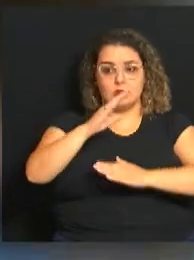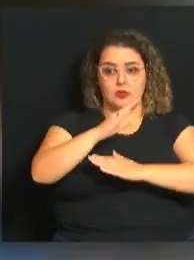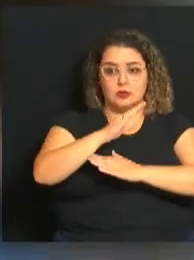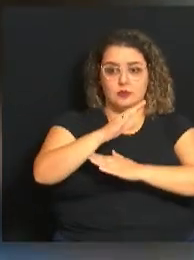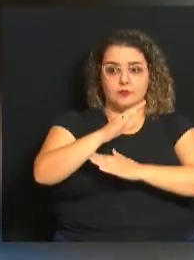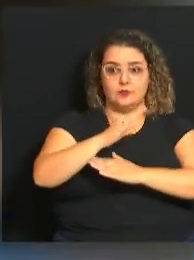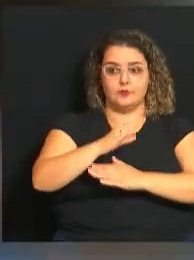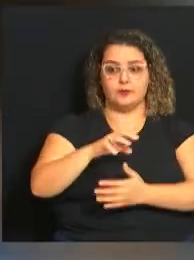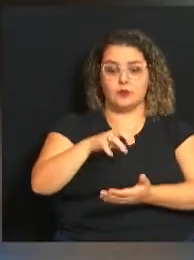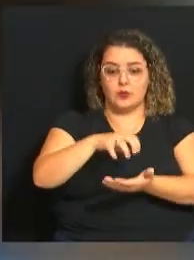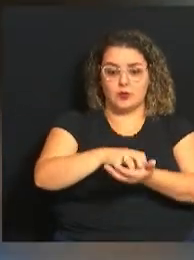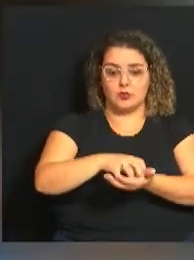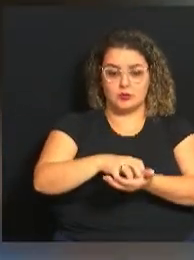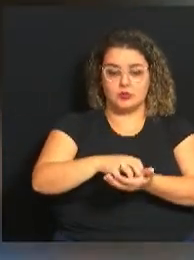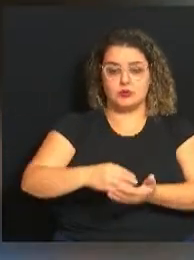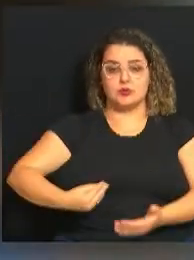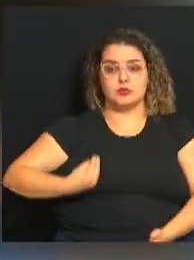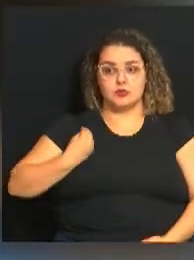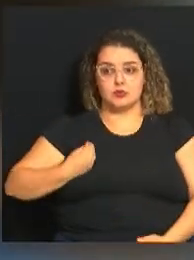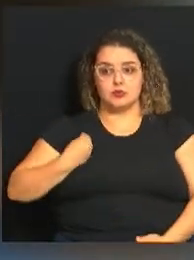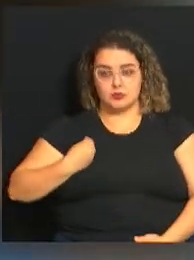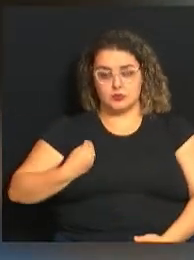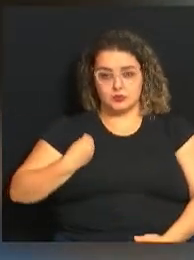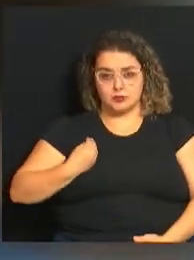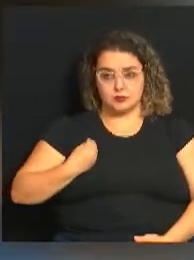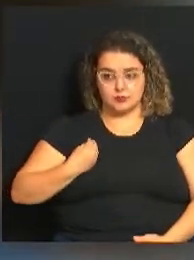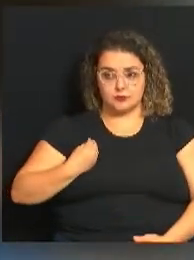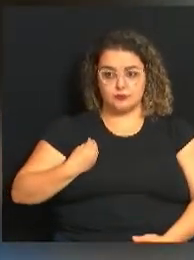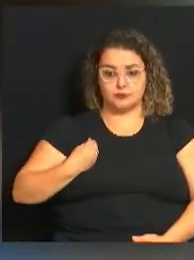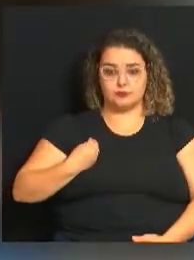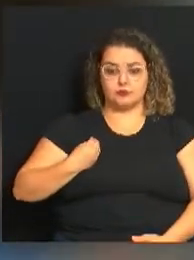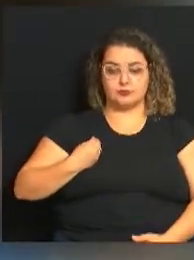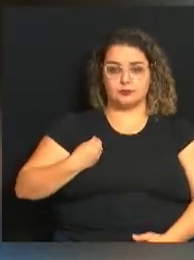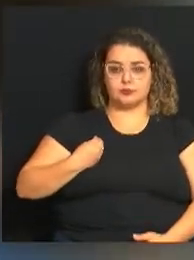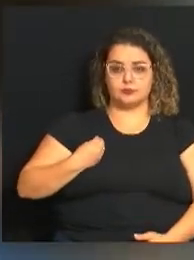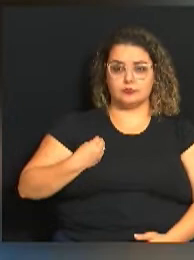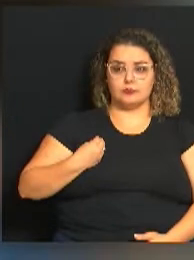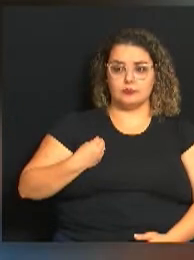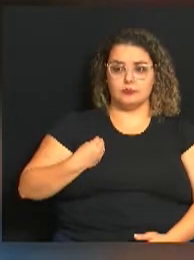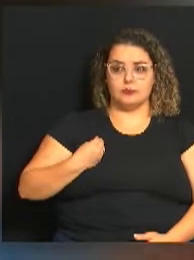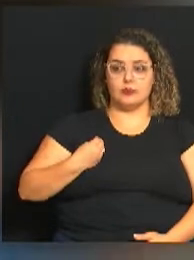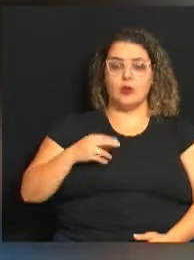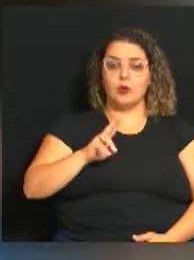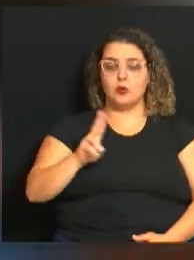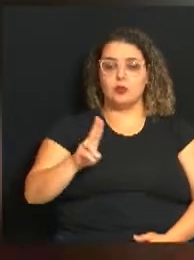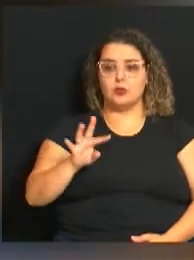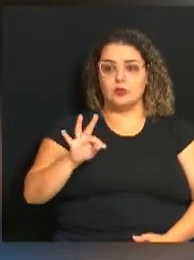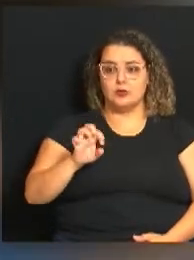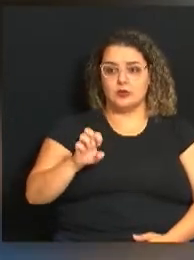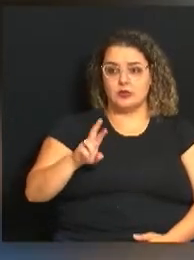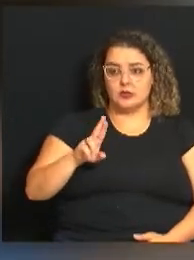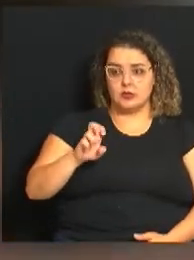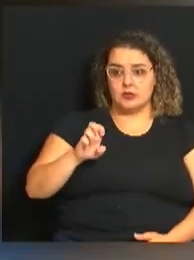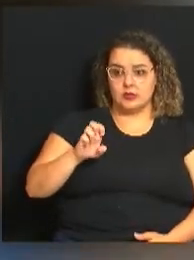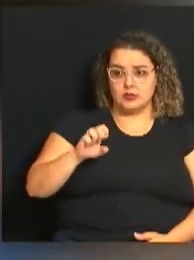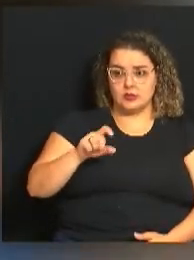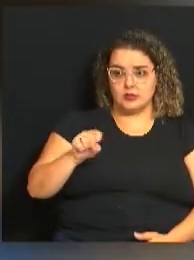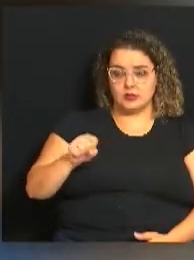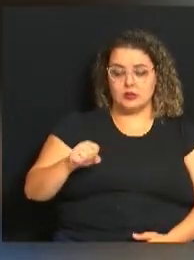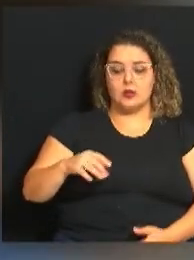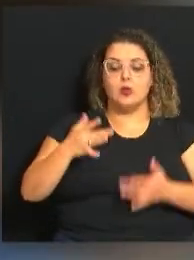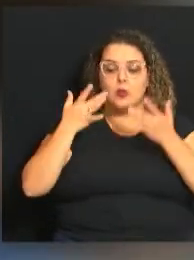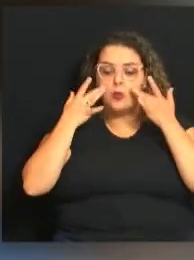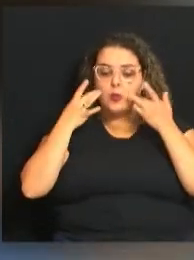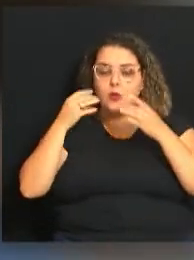de Convivência Cultural levasse o nome da Teresa Aguiar. E não confundamos, o teatro interno também, de